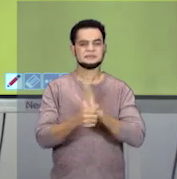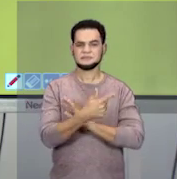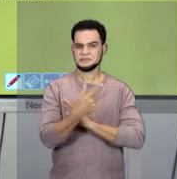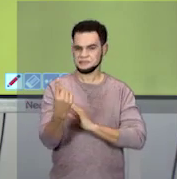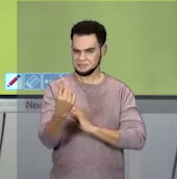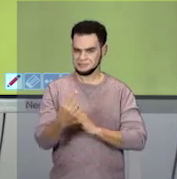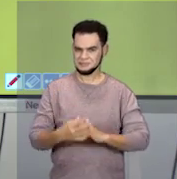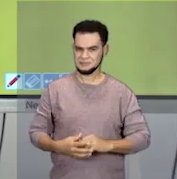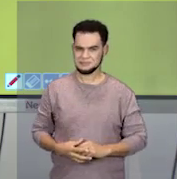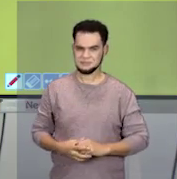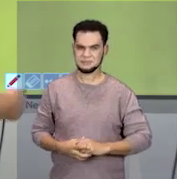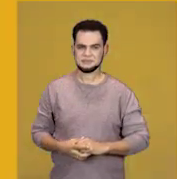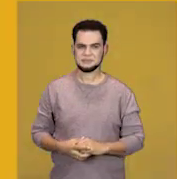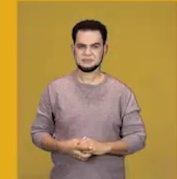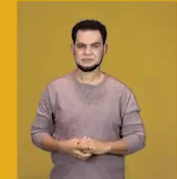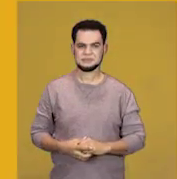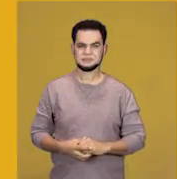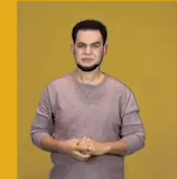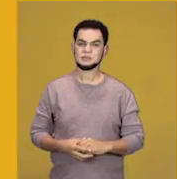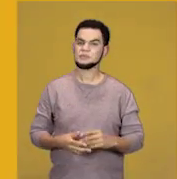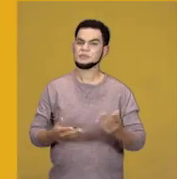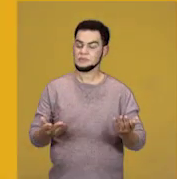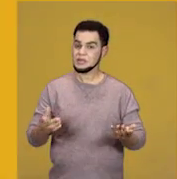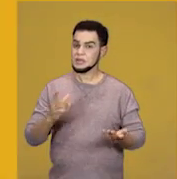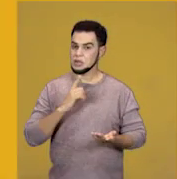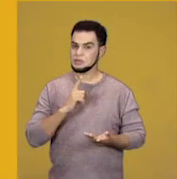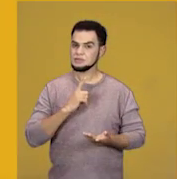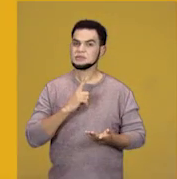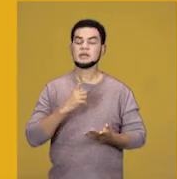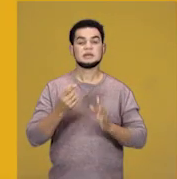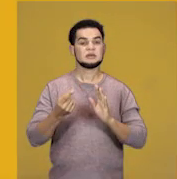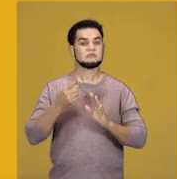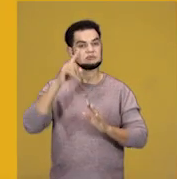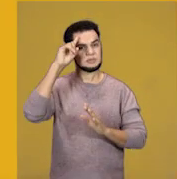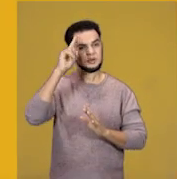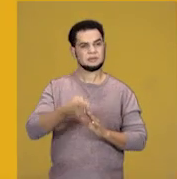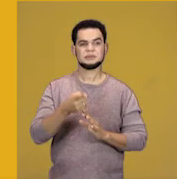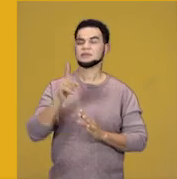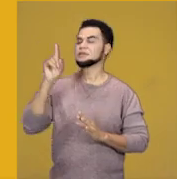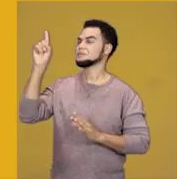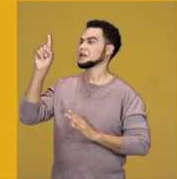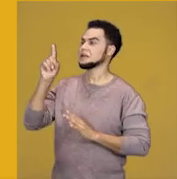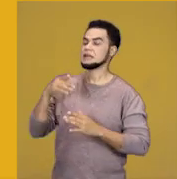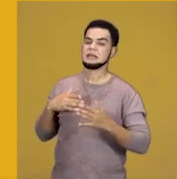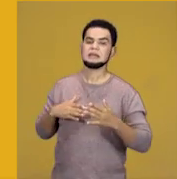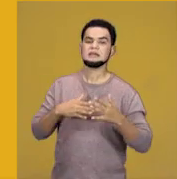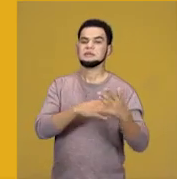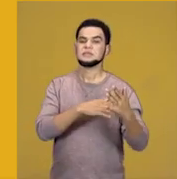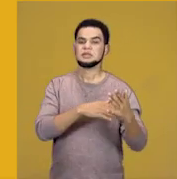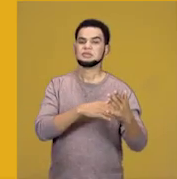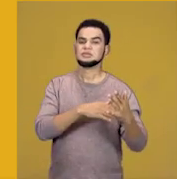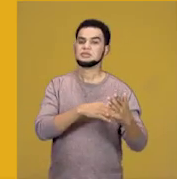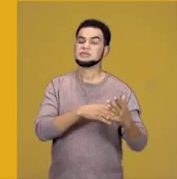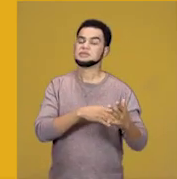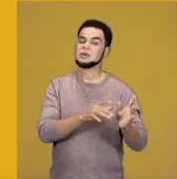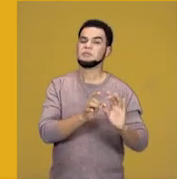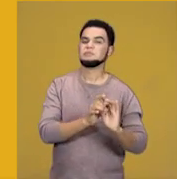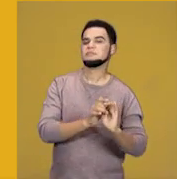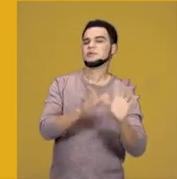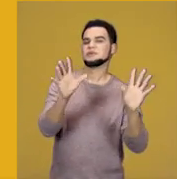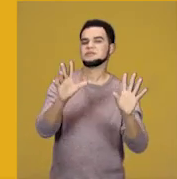E aí eu tenho um comando também, olha, os limites entre o público e o privado. Então, quando